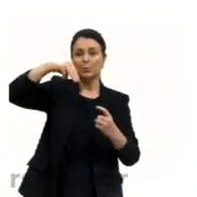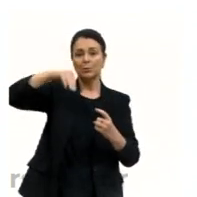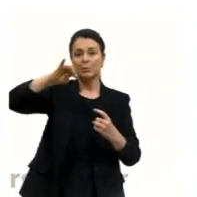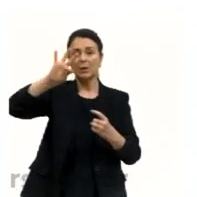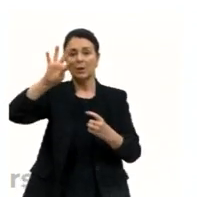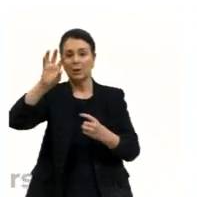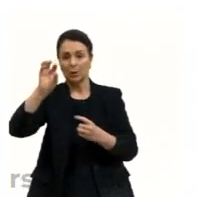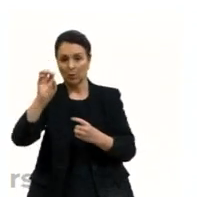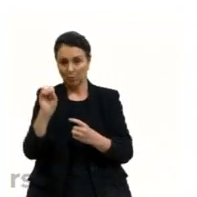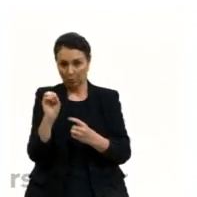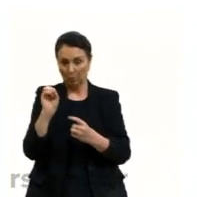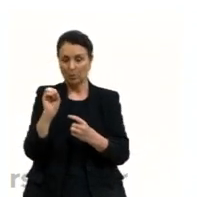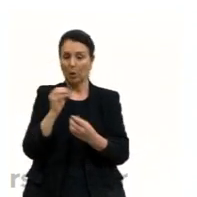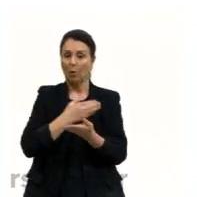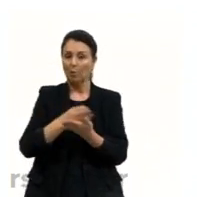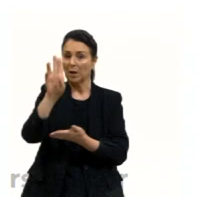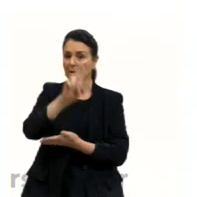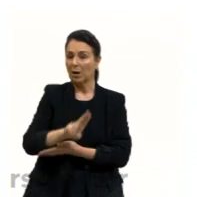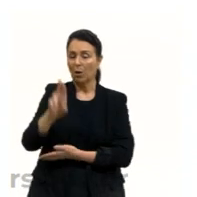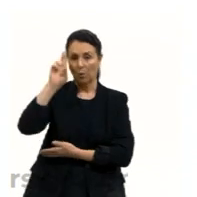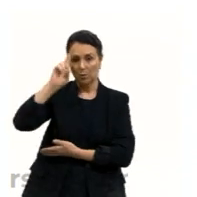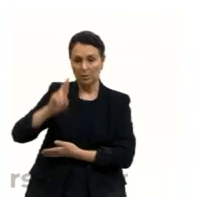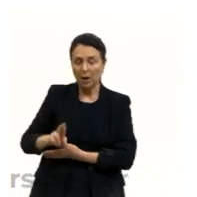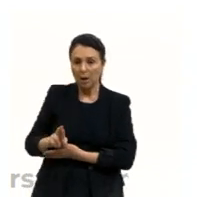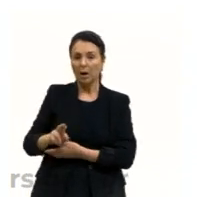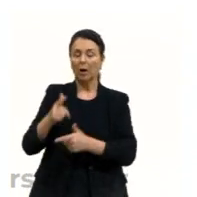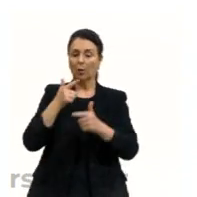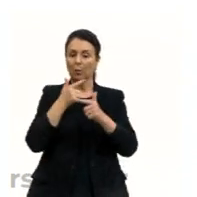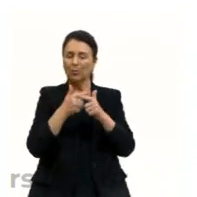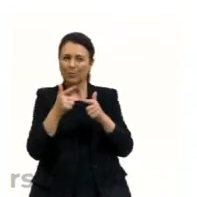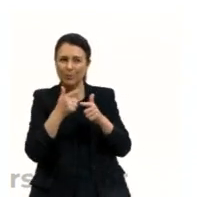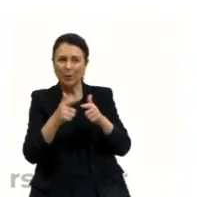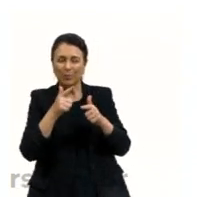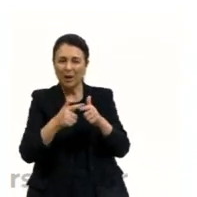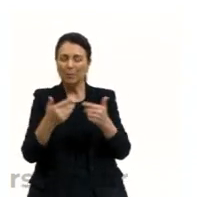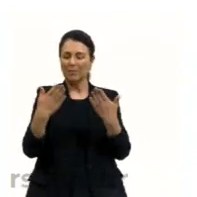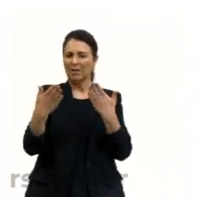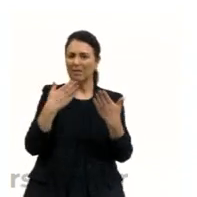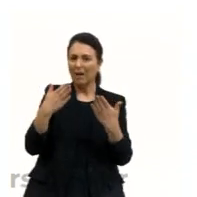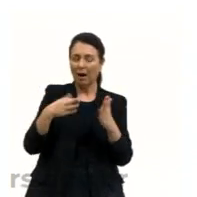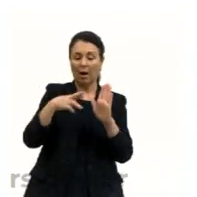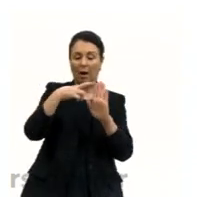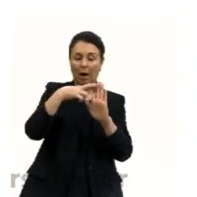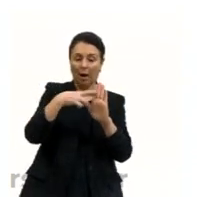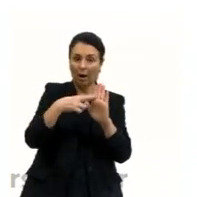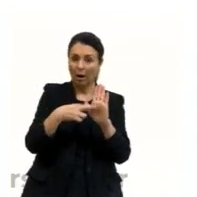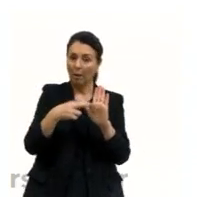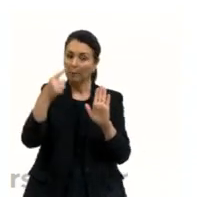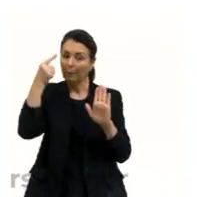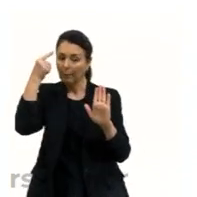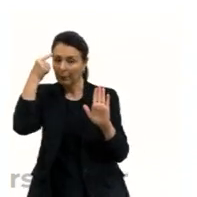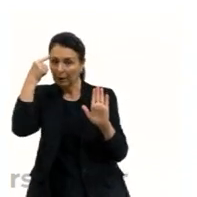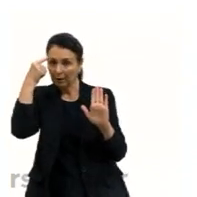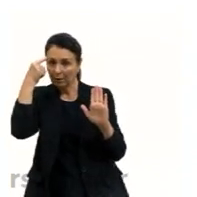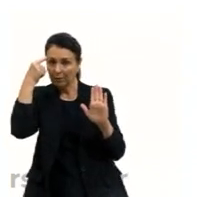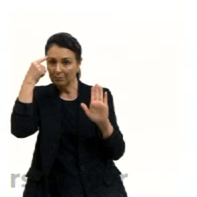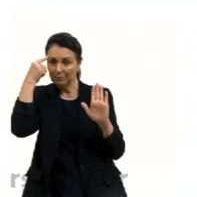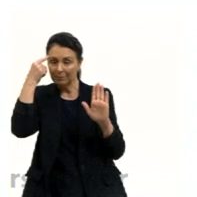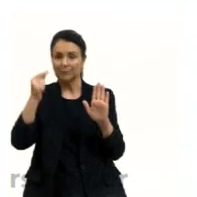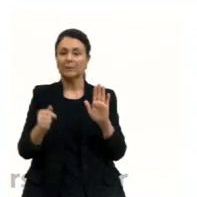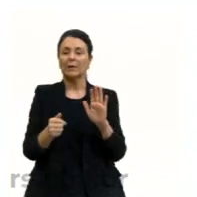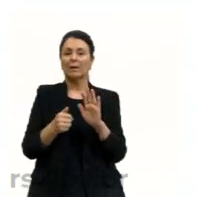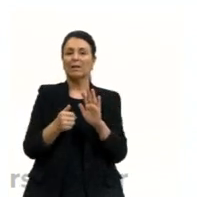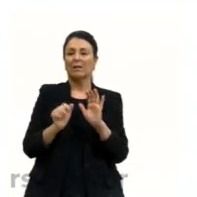Razão colocar os problemas em análise e suspensão regras para pensar É sério do pensamento